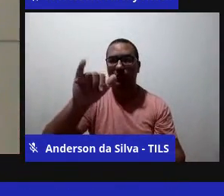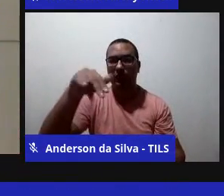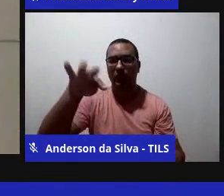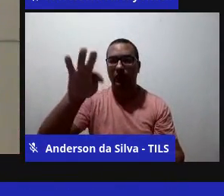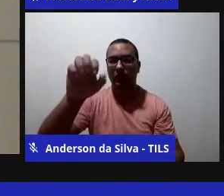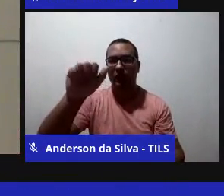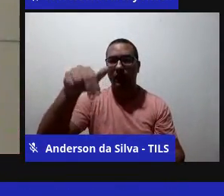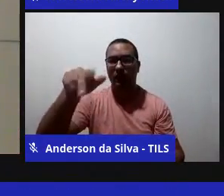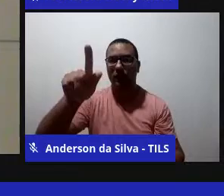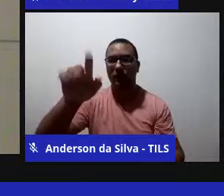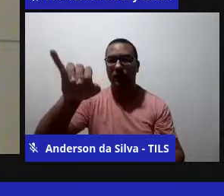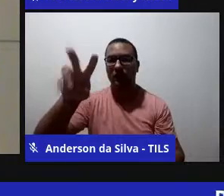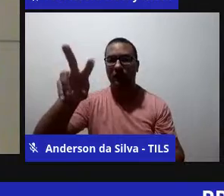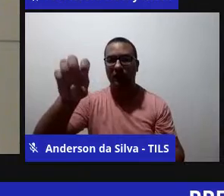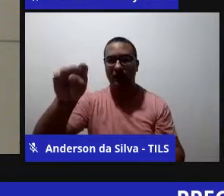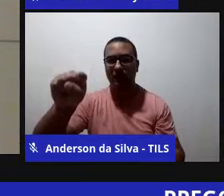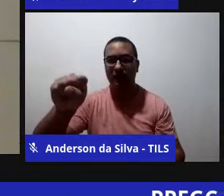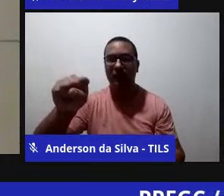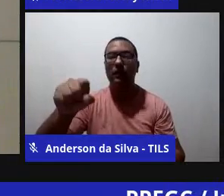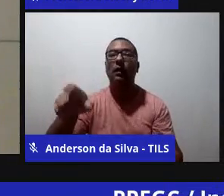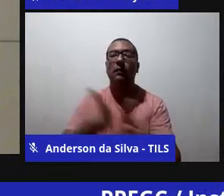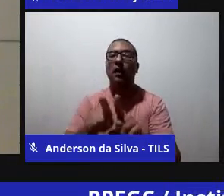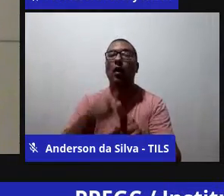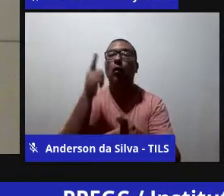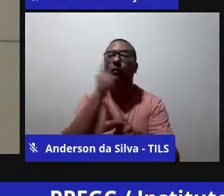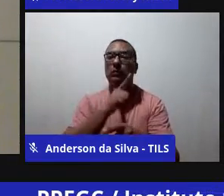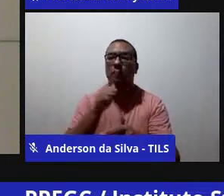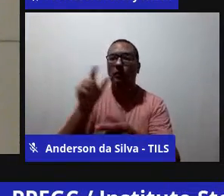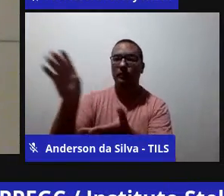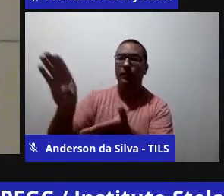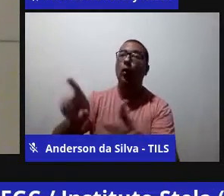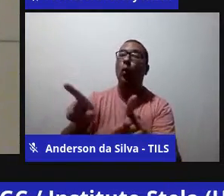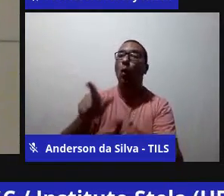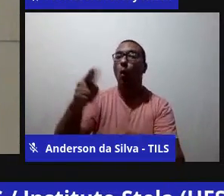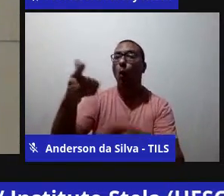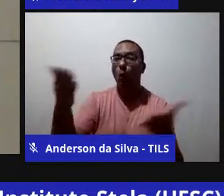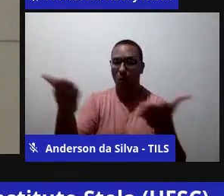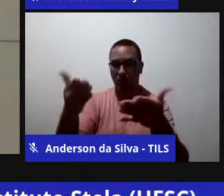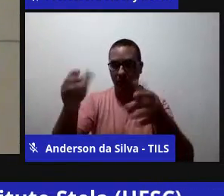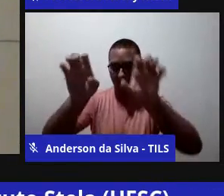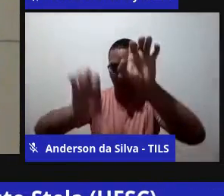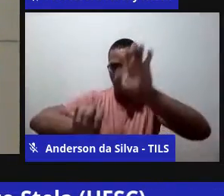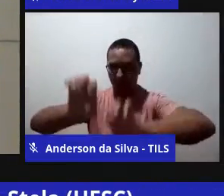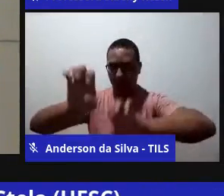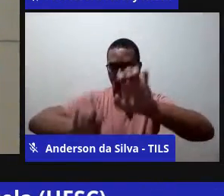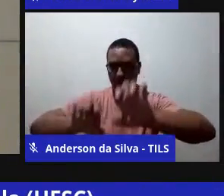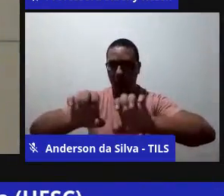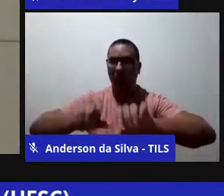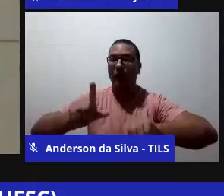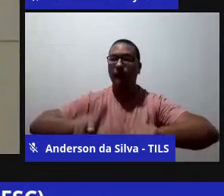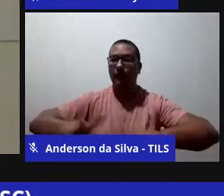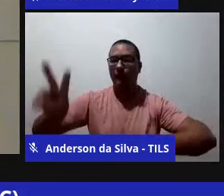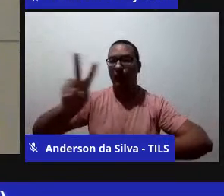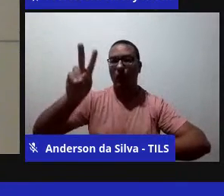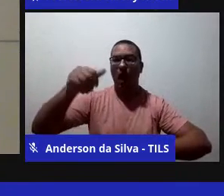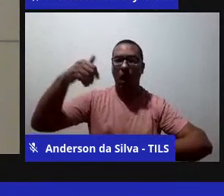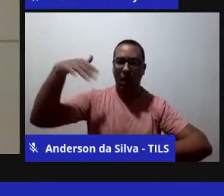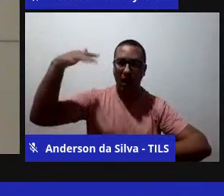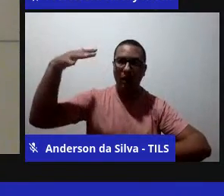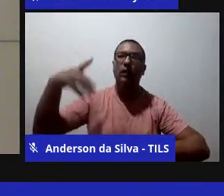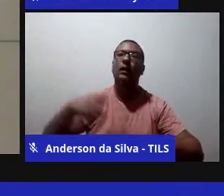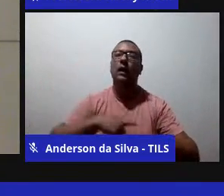não se dava relevância. Hoje, as empresas que têm maior valor de mercado são aquelas que têm mais